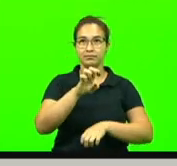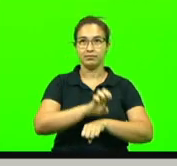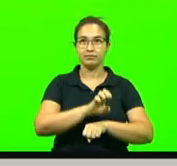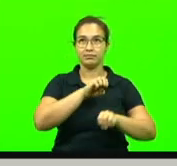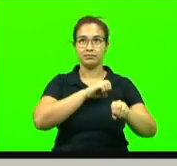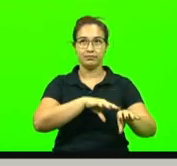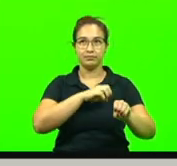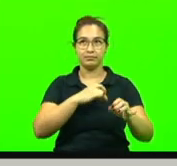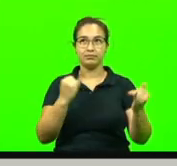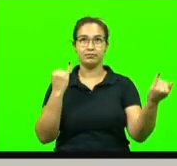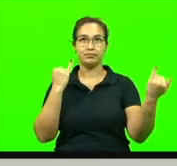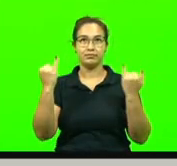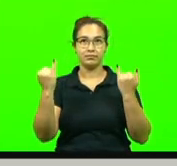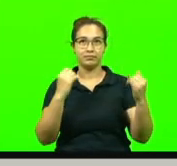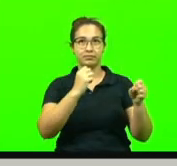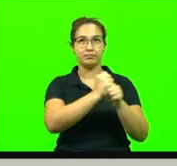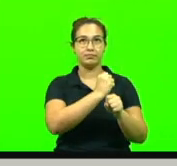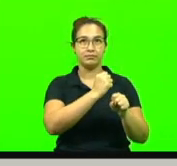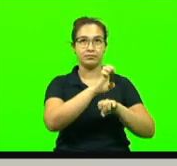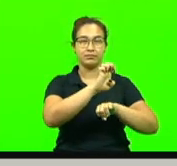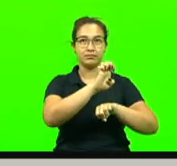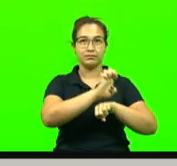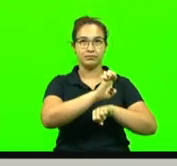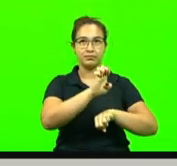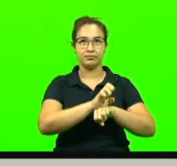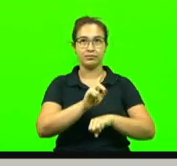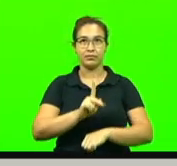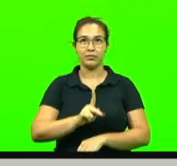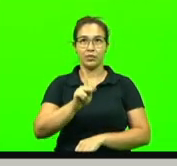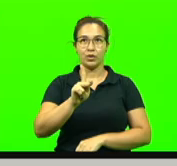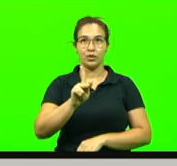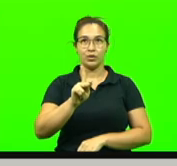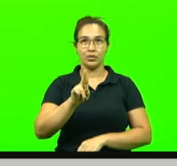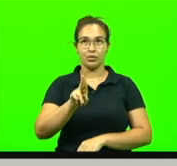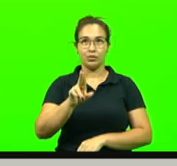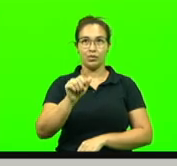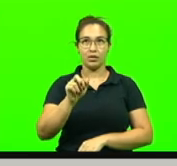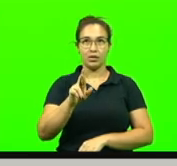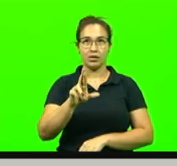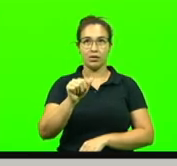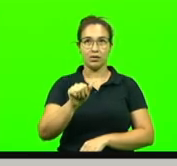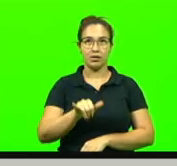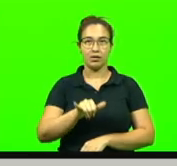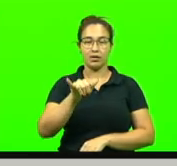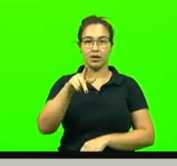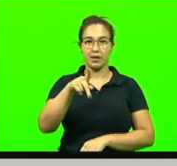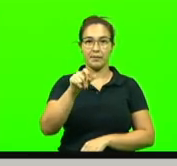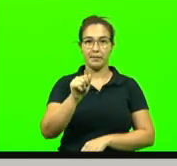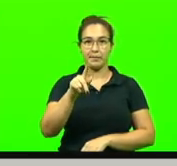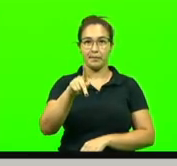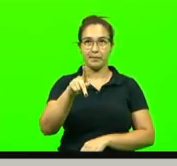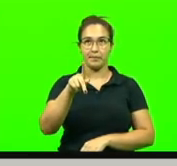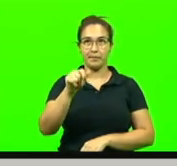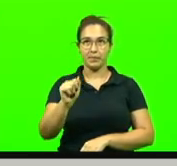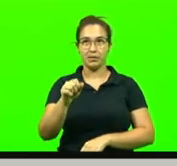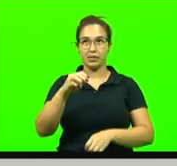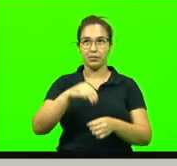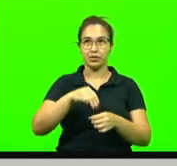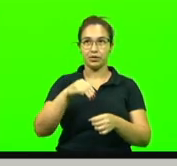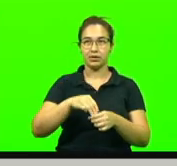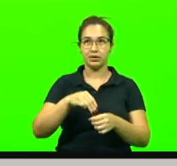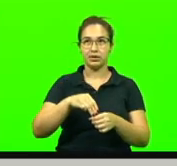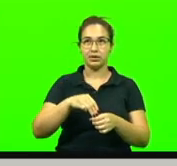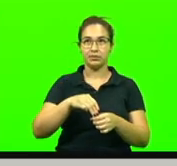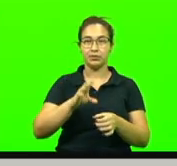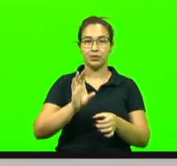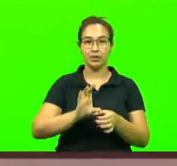de Estado da Educação informações acerca da obra da Escola Quaraipapa, município de